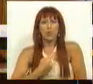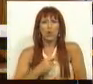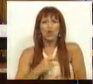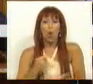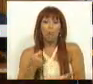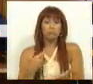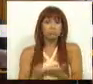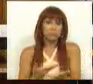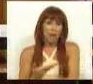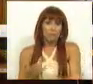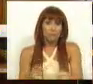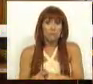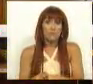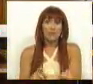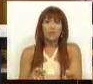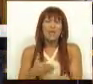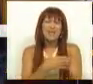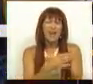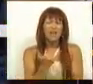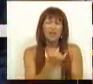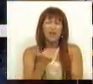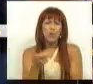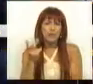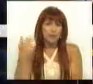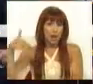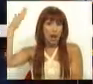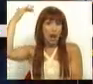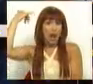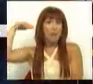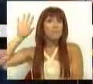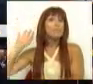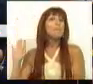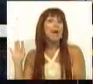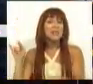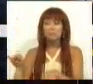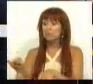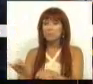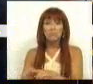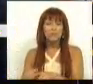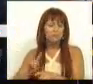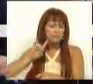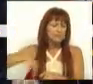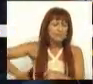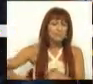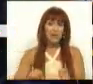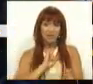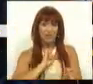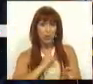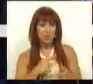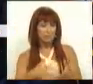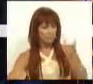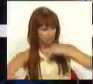retributivas que então, há 122 anos, graçavam, mas manifestamente ela está ao arrepio da nossa